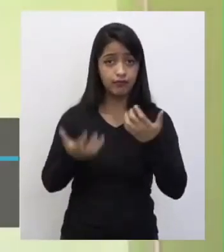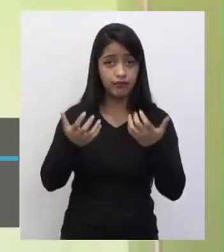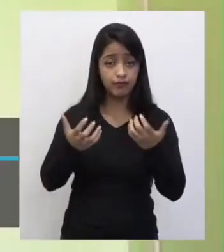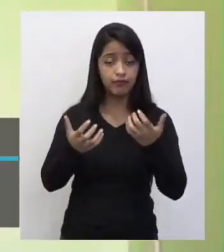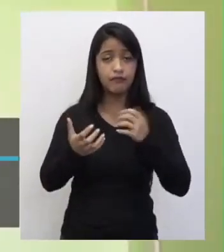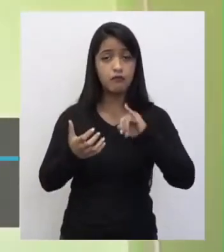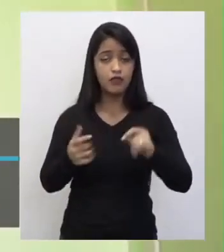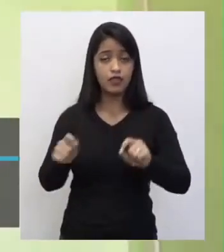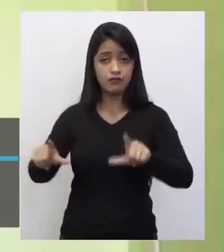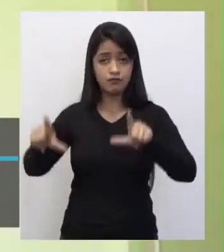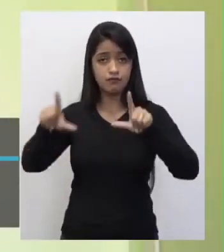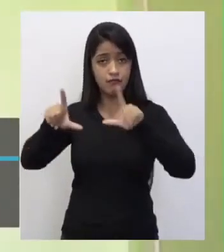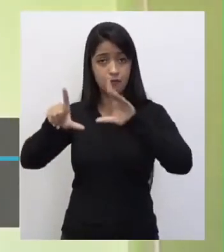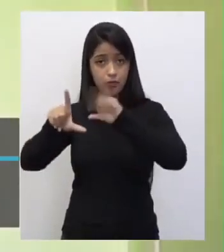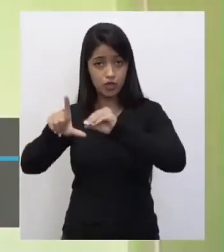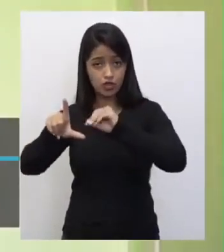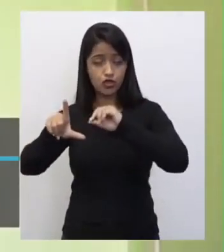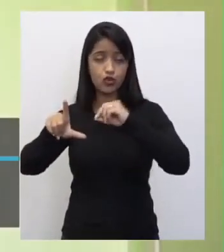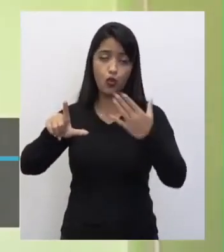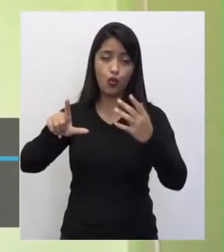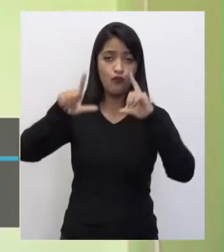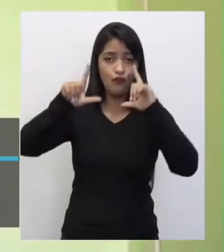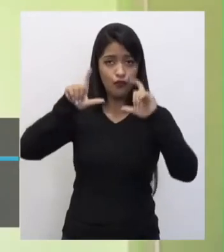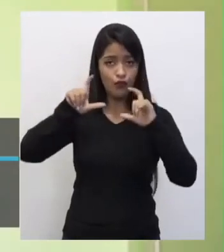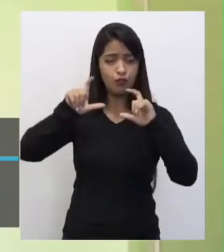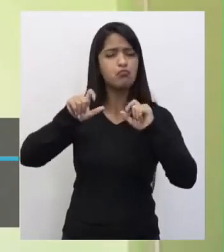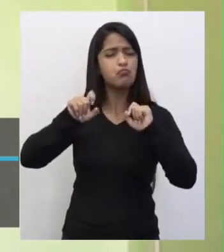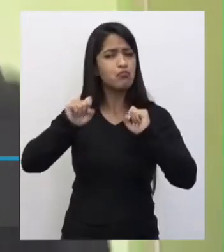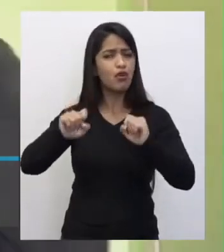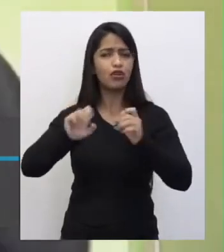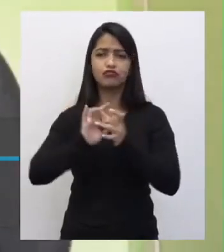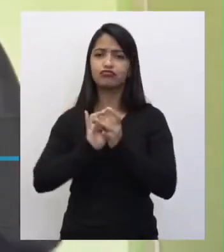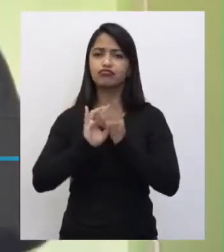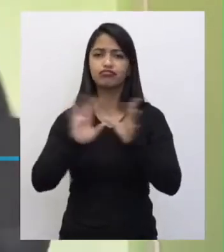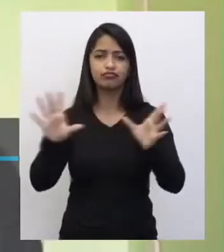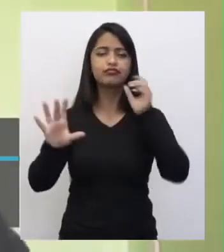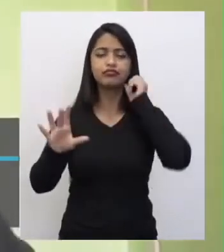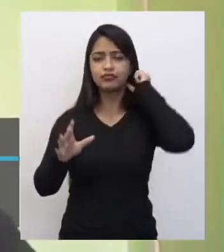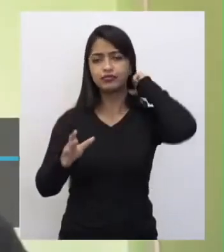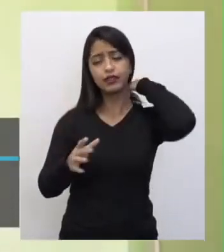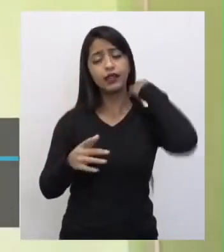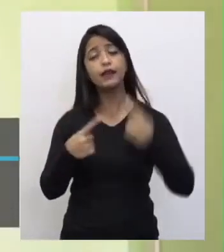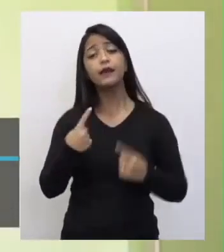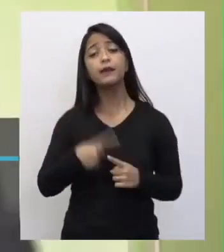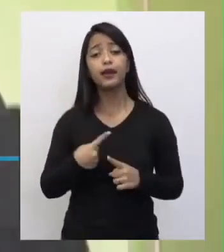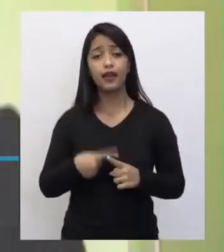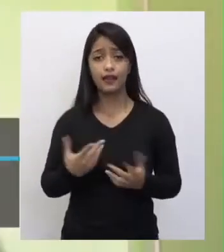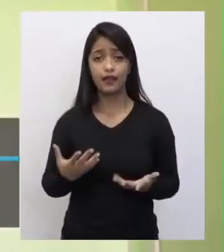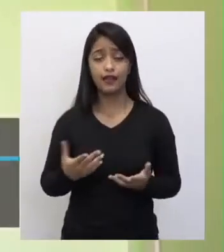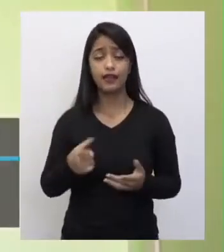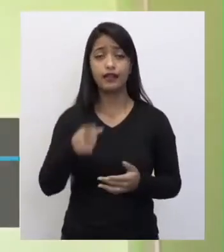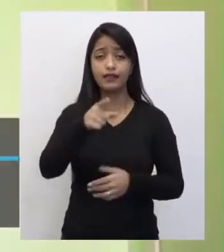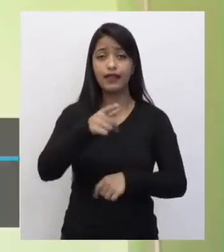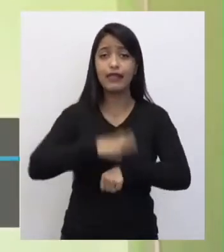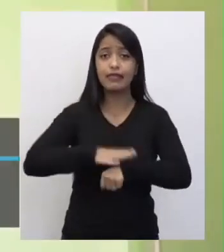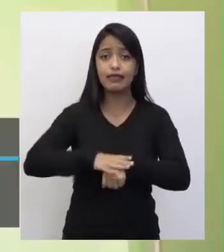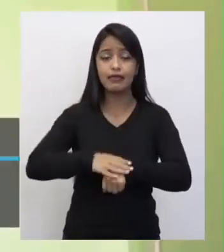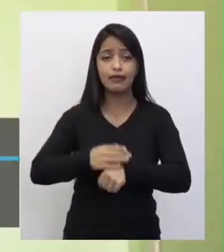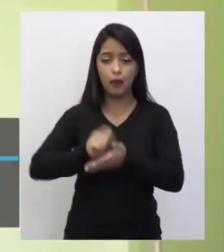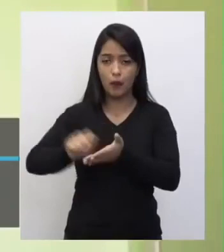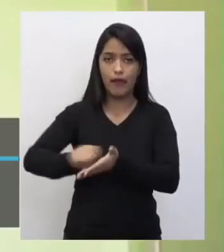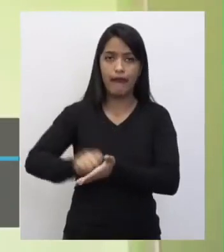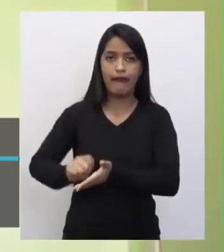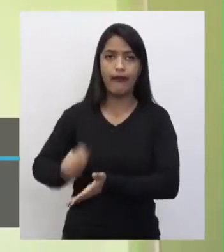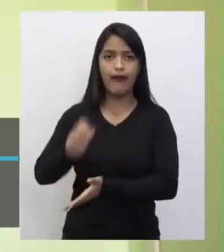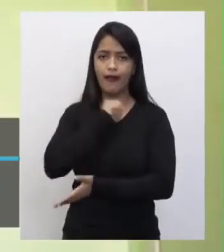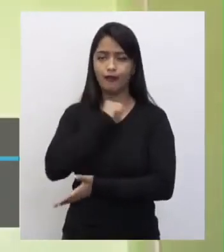a tela ou tirar foto, é legal também, né? Porque, obviamente, não vai dar tempo de copiar, né,